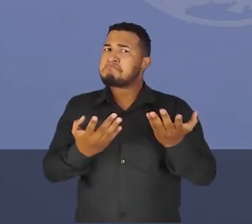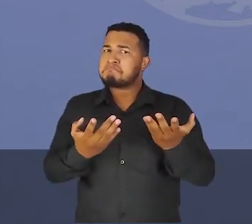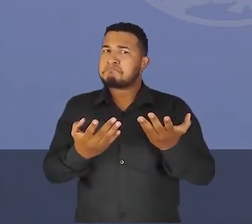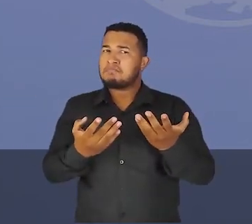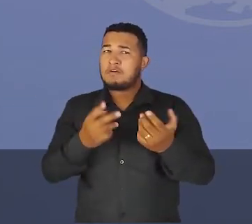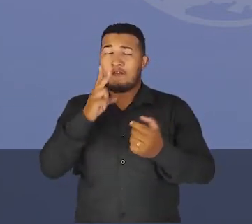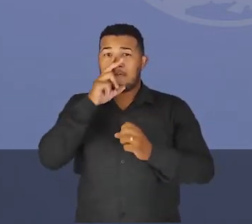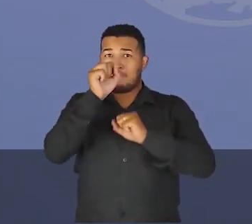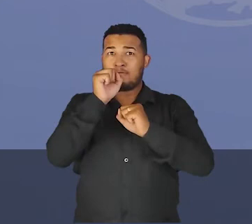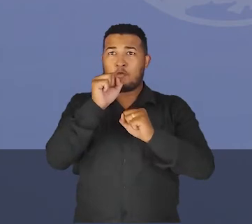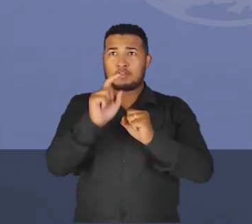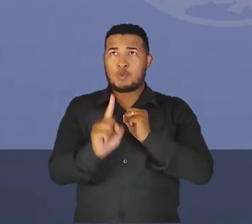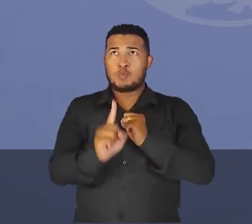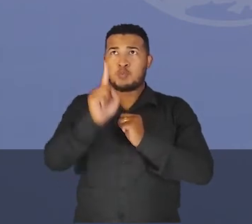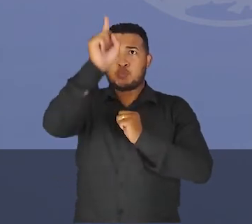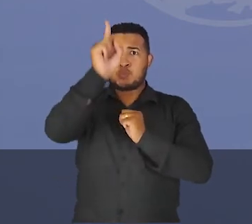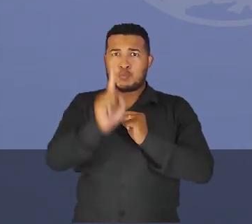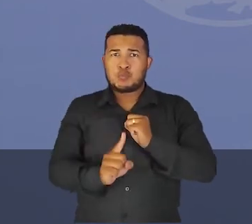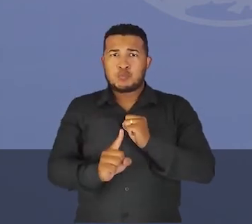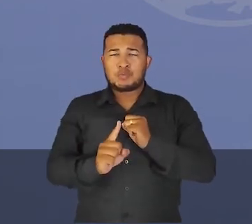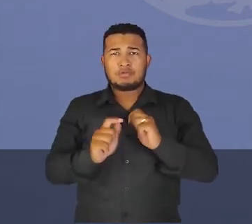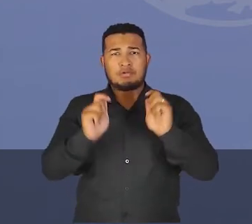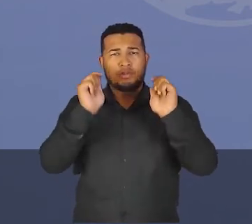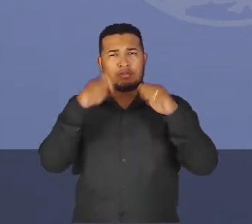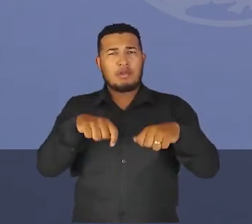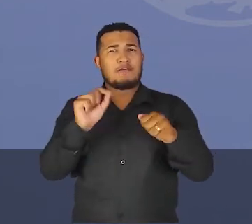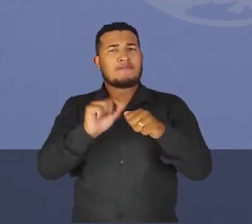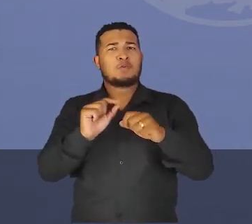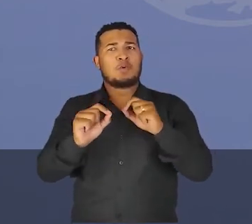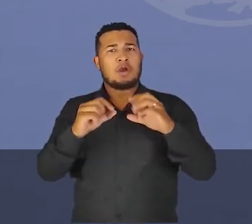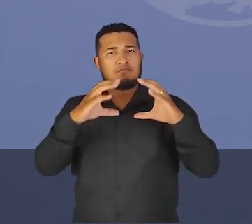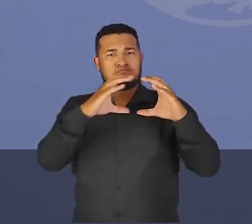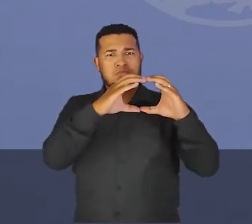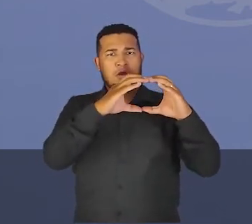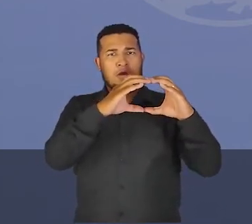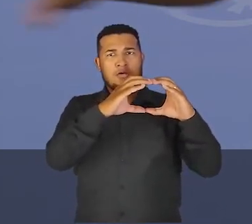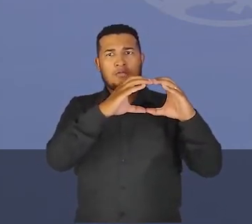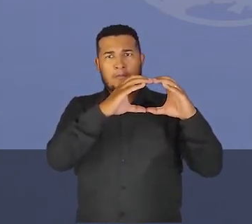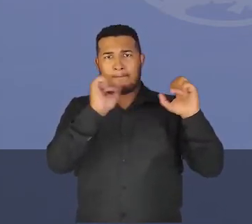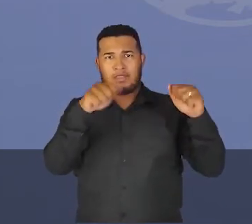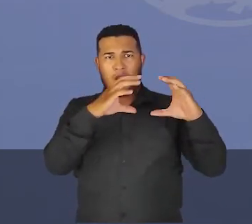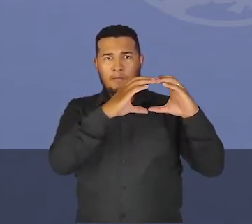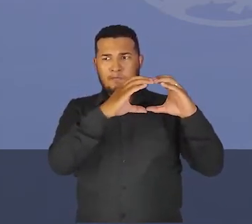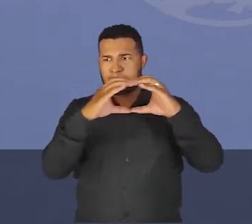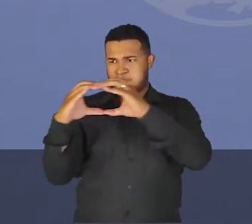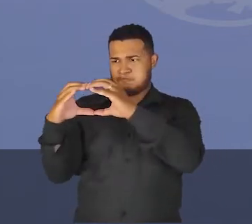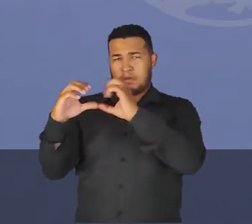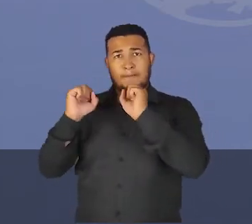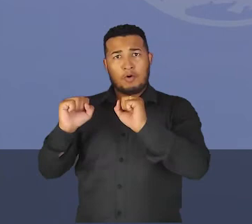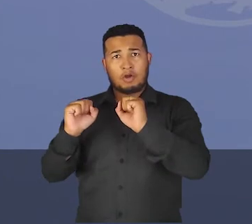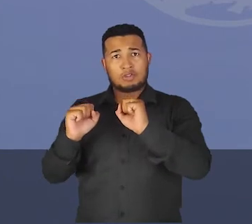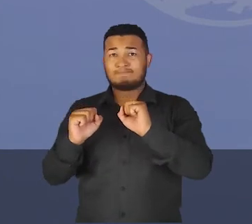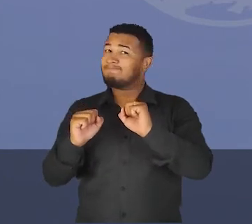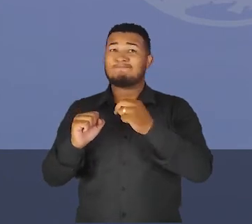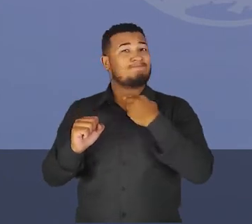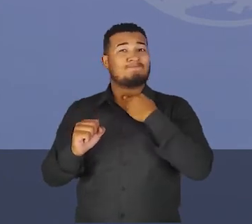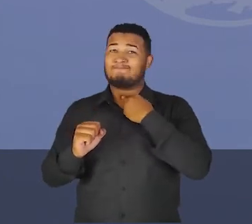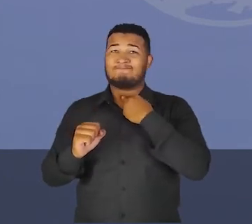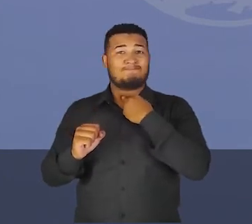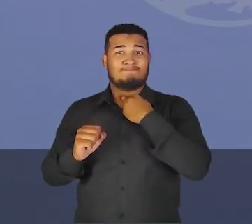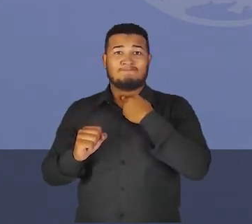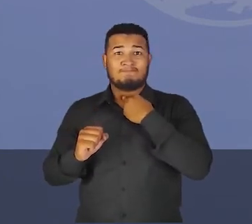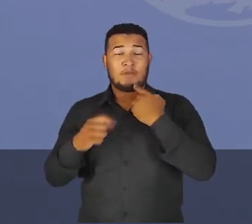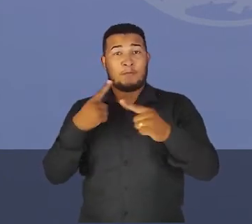a força-peso atuando na vertical, tem como fazer o bloco se movimentar na horizontal? E a resposta é não.